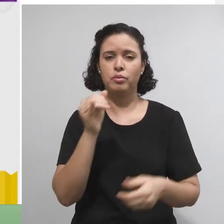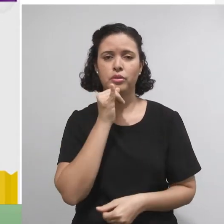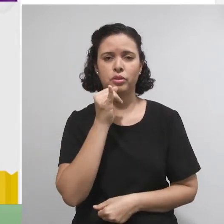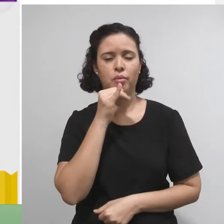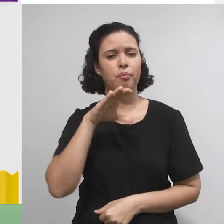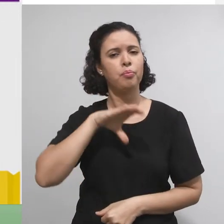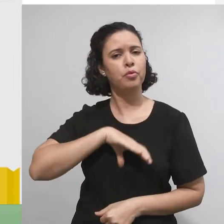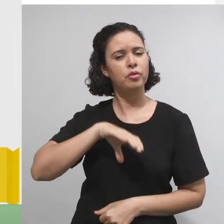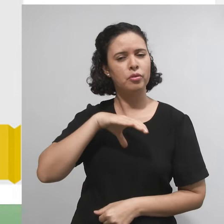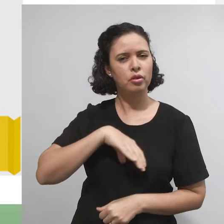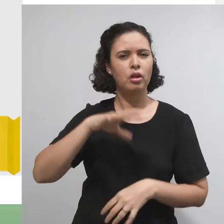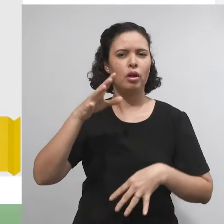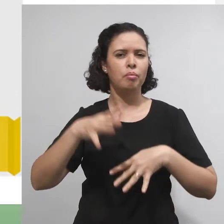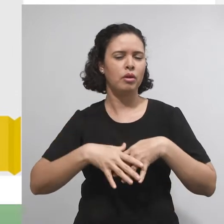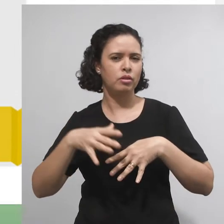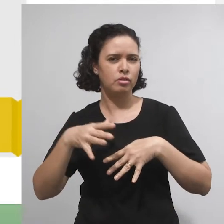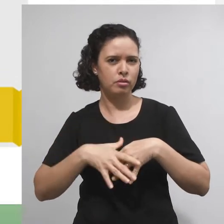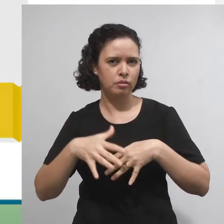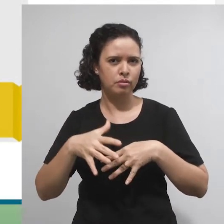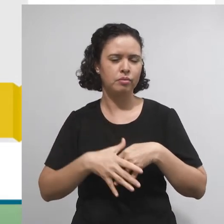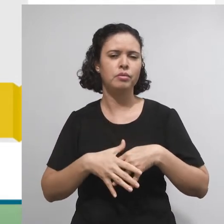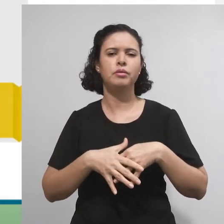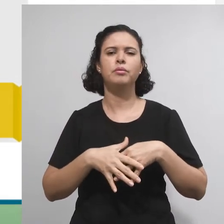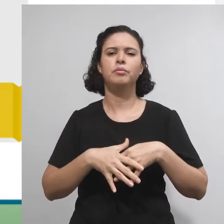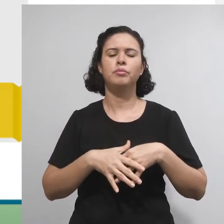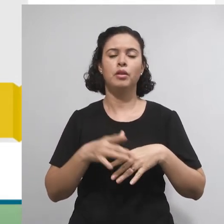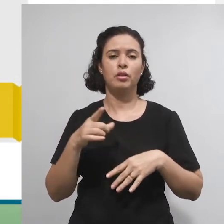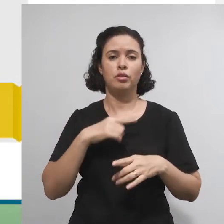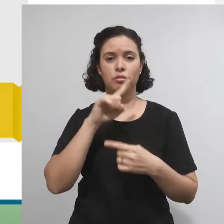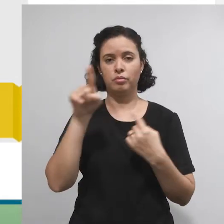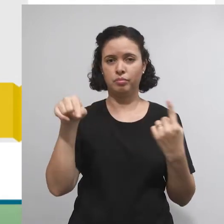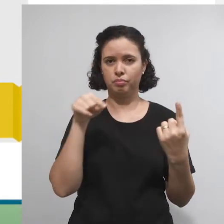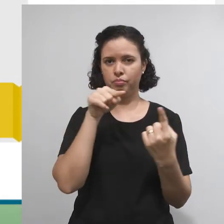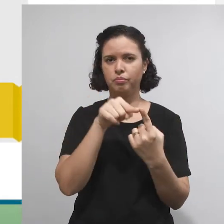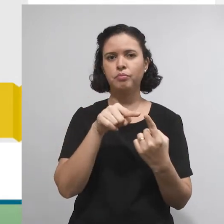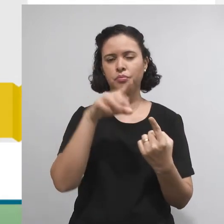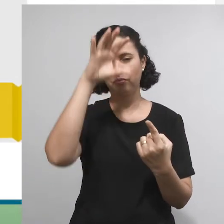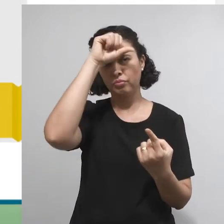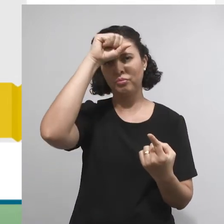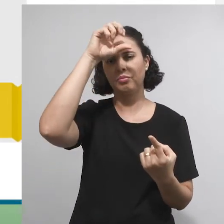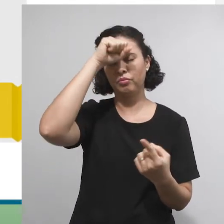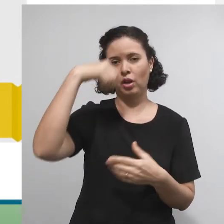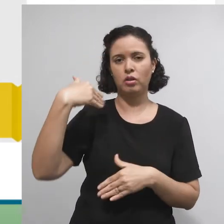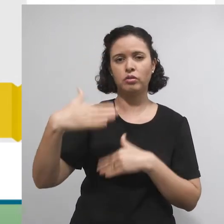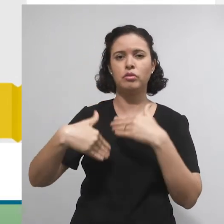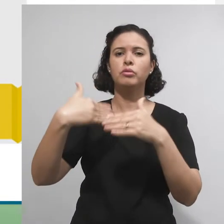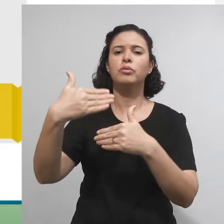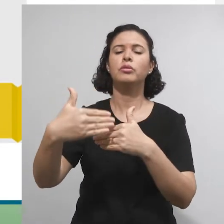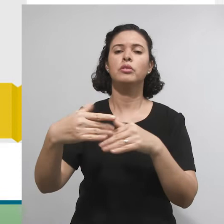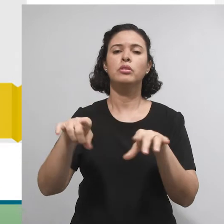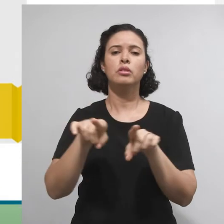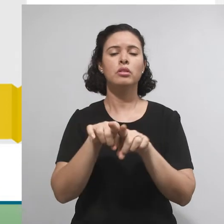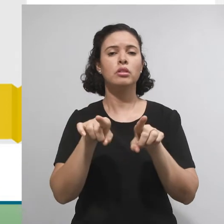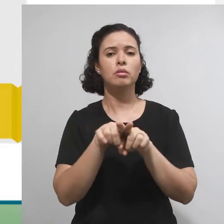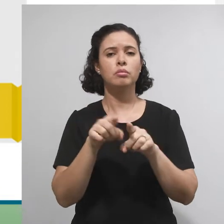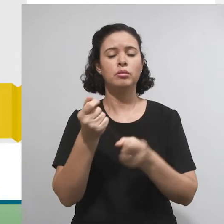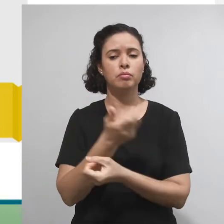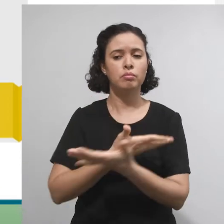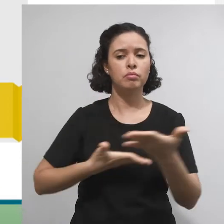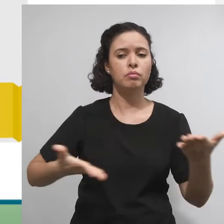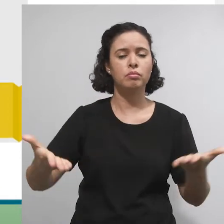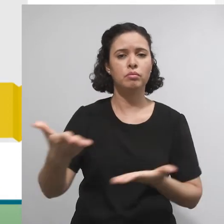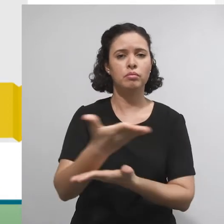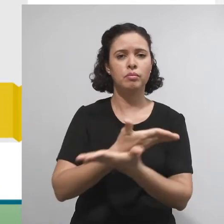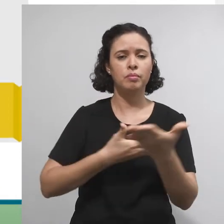exemplo, língua portuguesa, matemática. E aí você tem os objetivos de aprendizagem e desenvolvimento e a distribuição